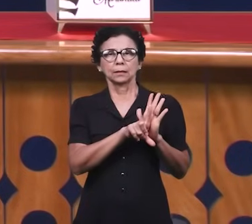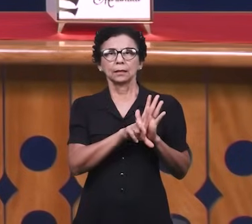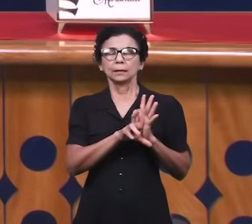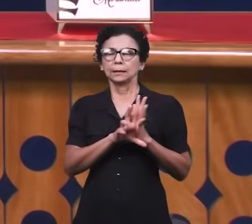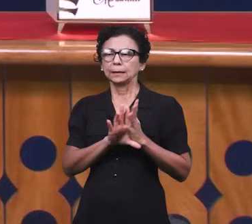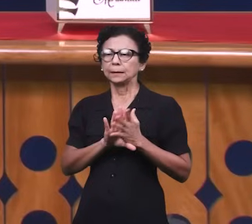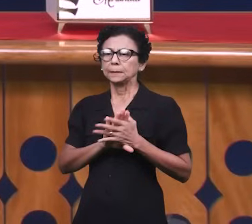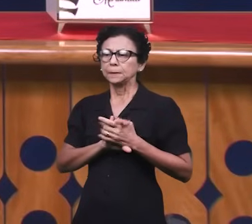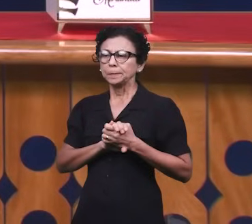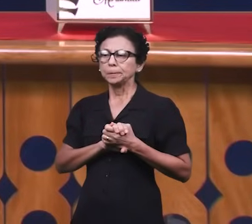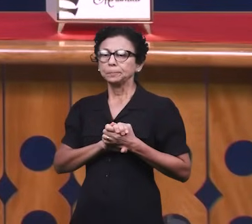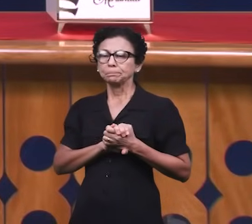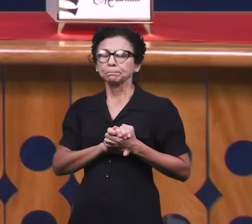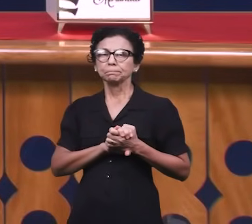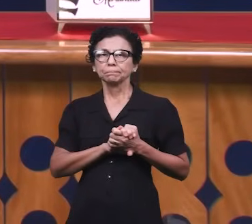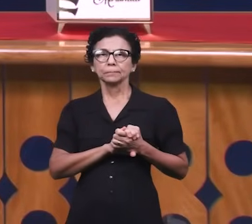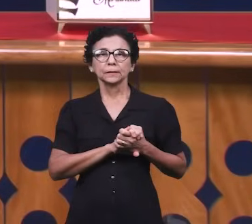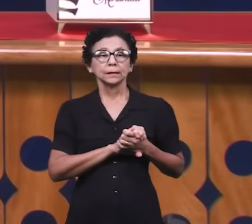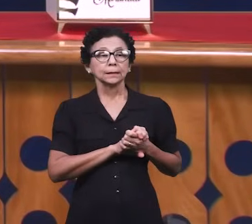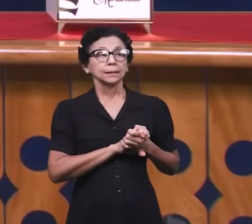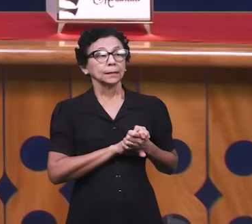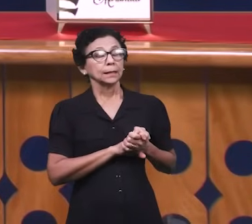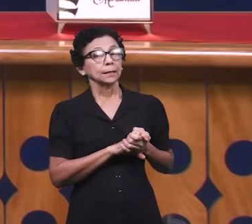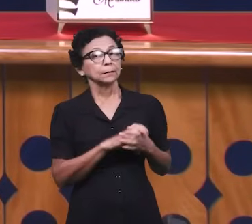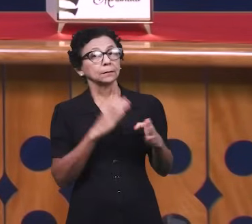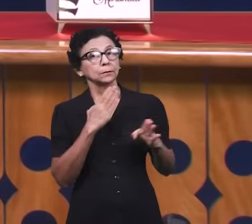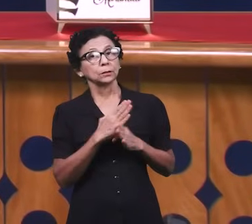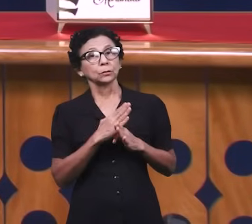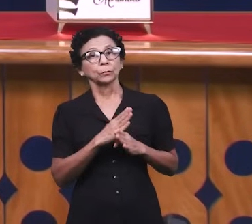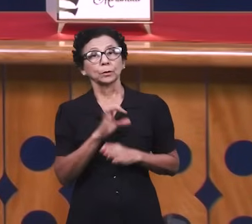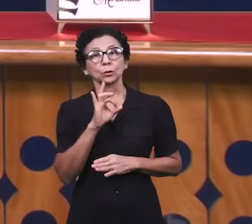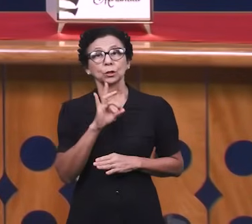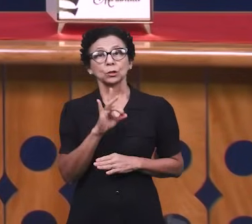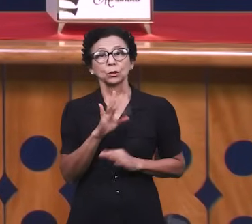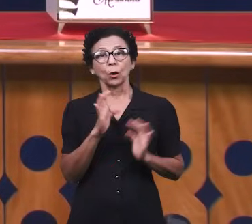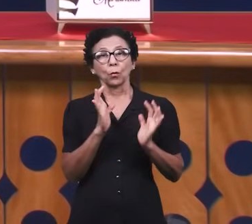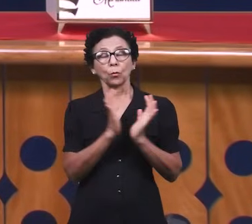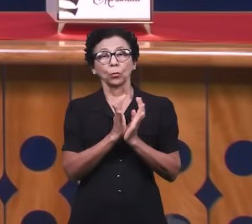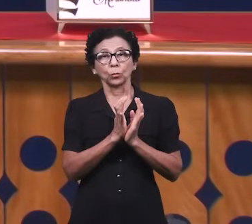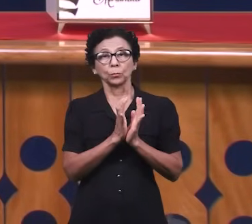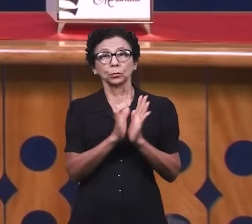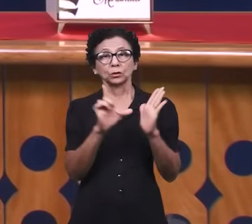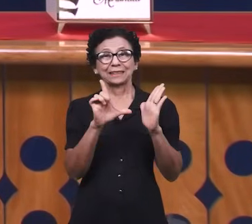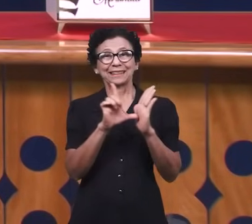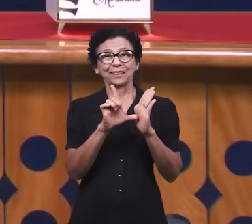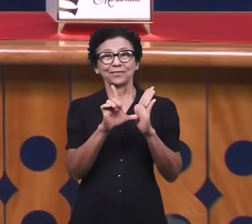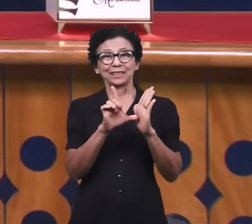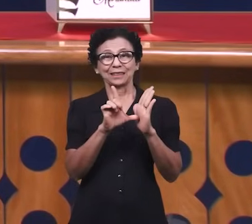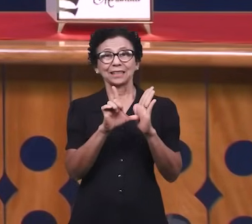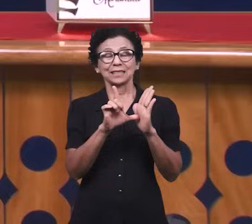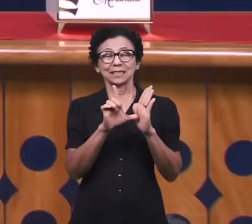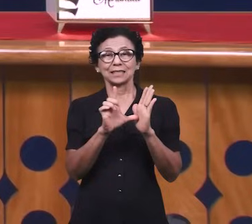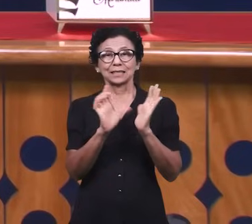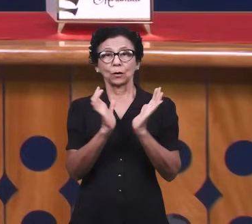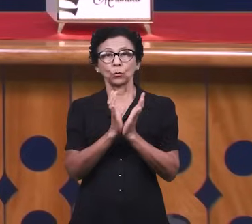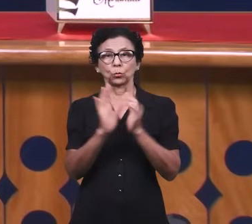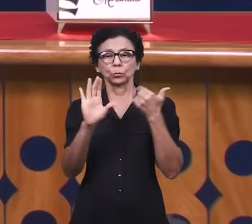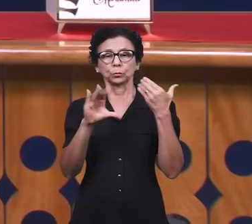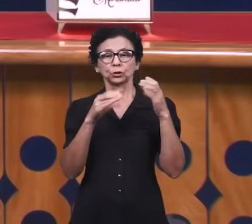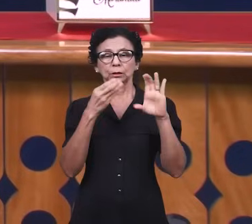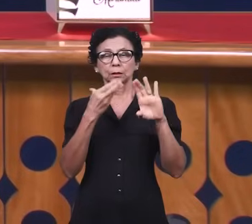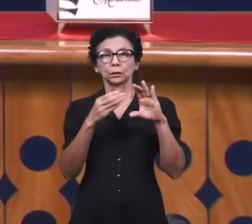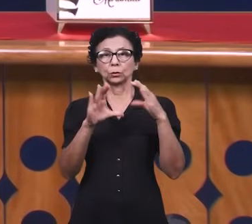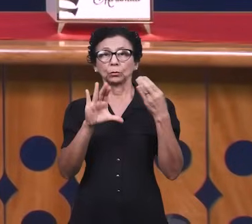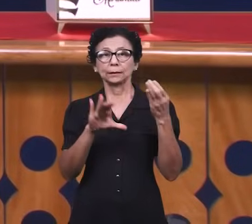levitas, a tribo sacerdotal, poderiam levar a arca. E ainda com seus varais, eles levavam sobre os